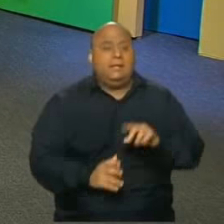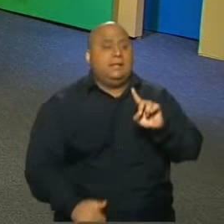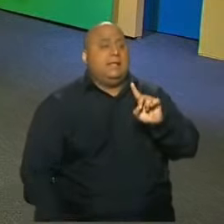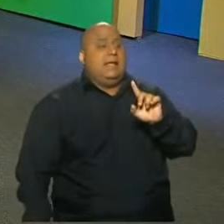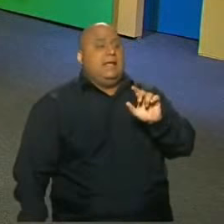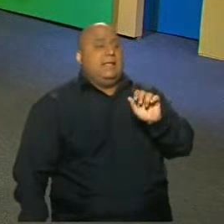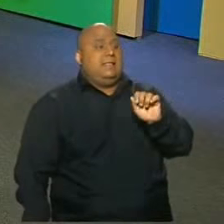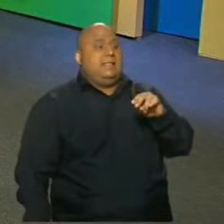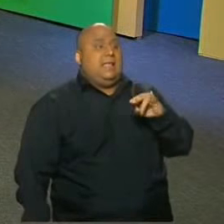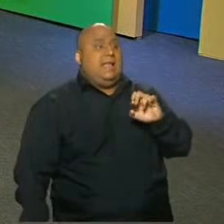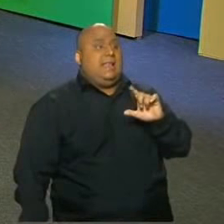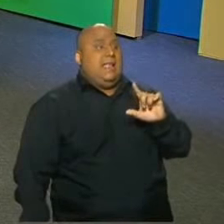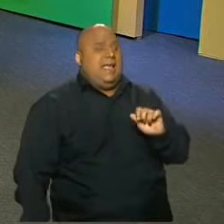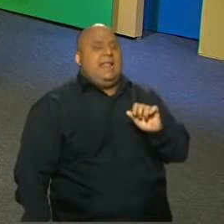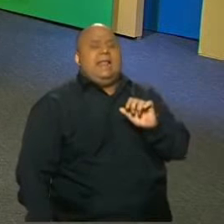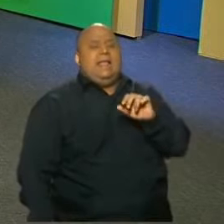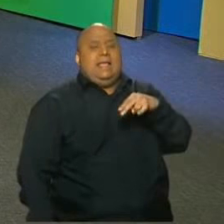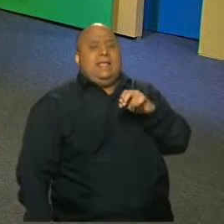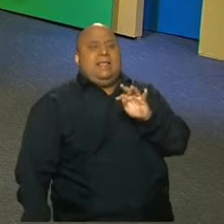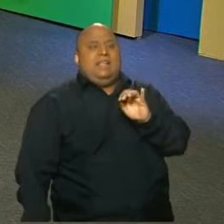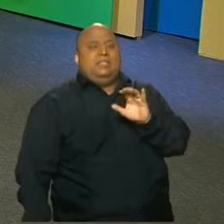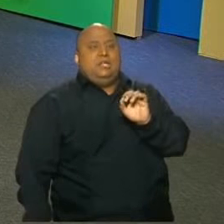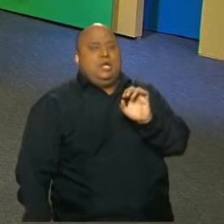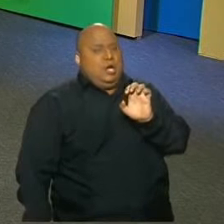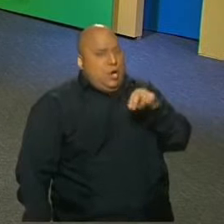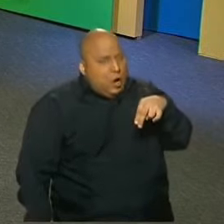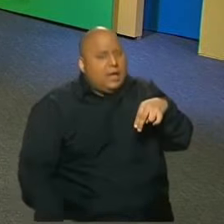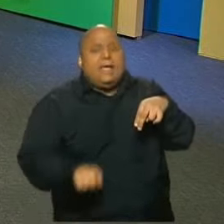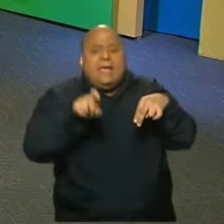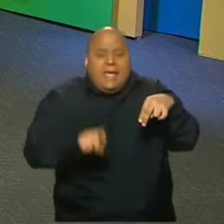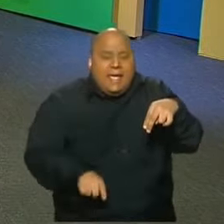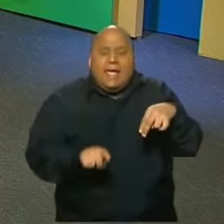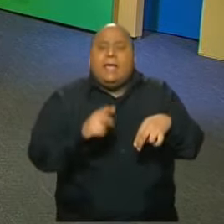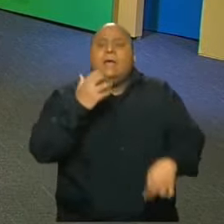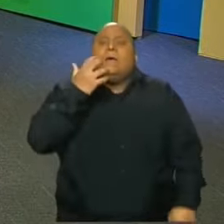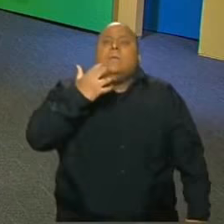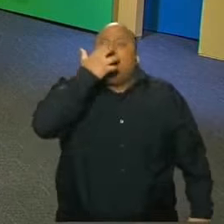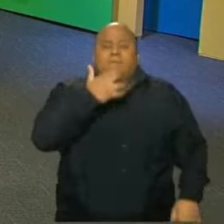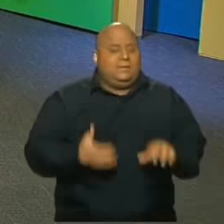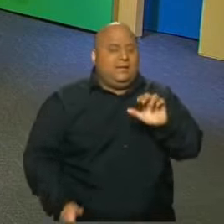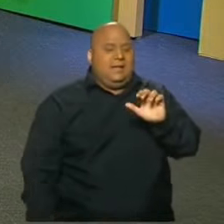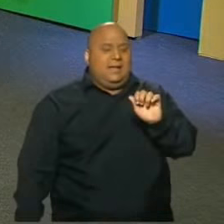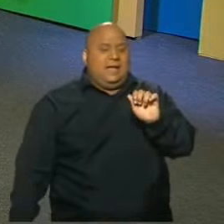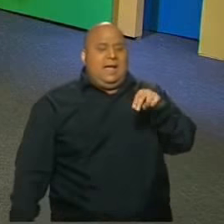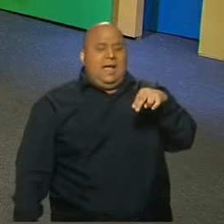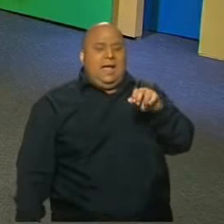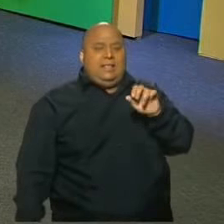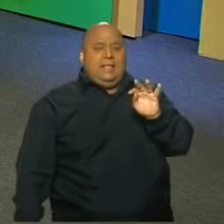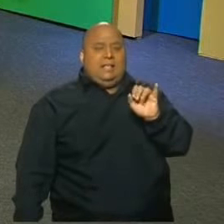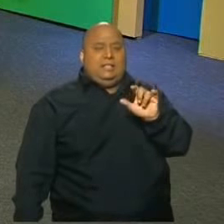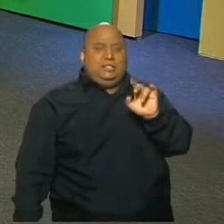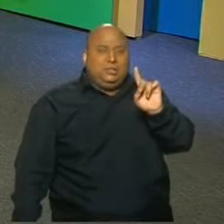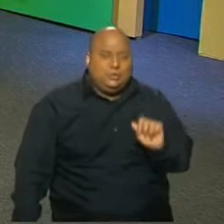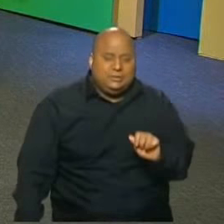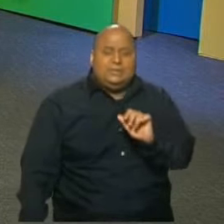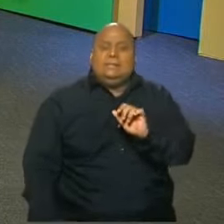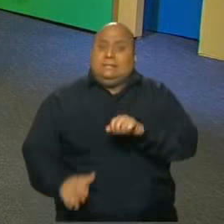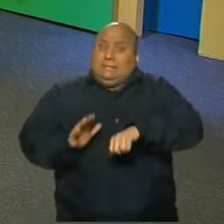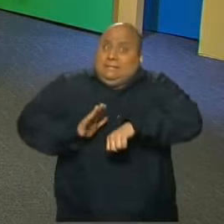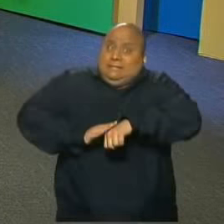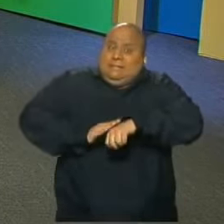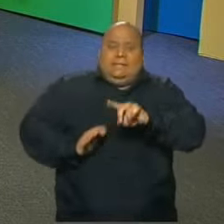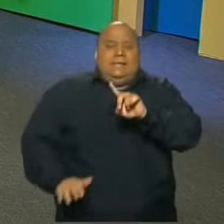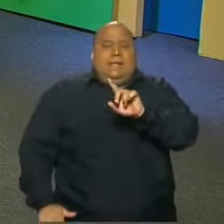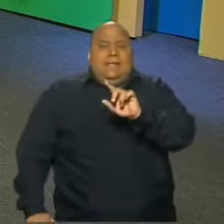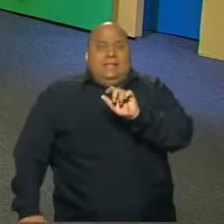Daniela Spielmann e Annette Cohen, intérpretes da música Anatilda, autoria de Daniela Spielmann. Olha